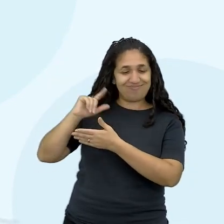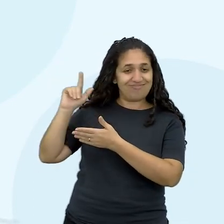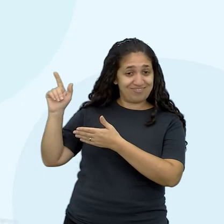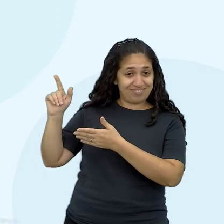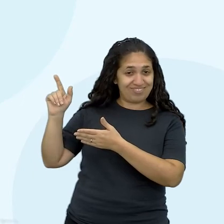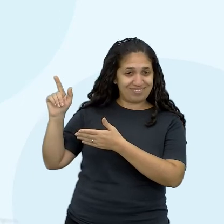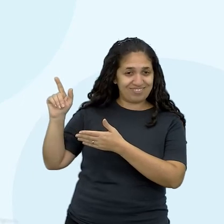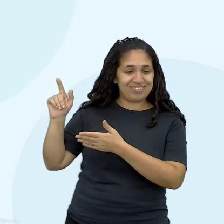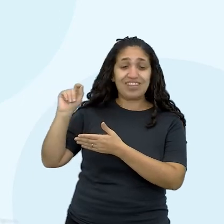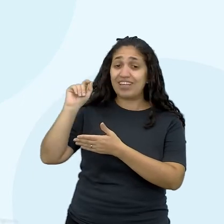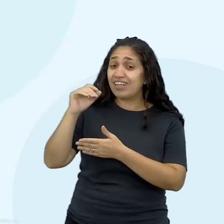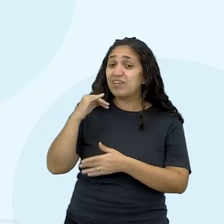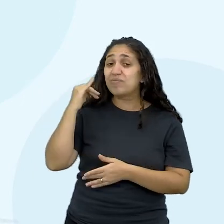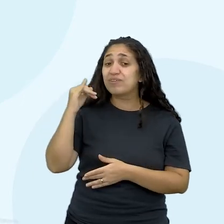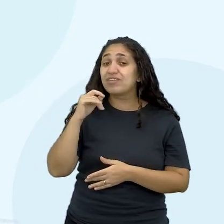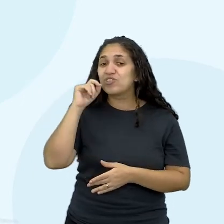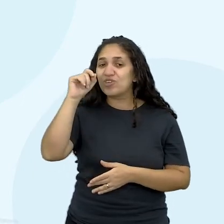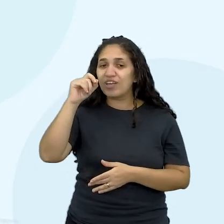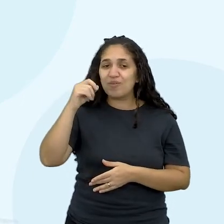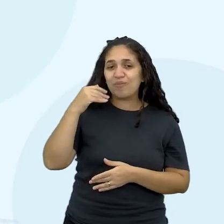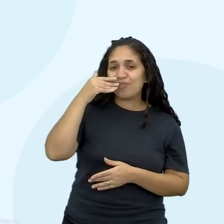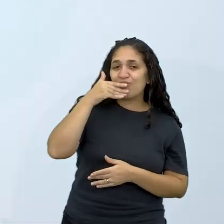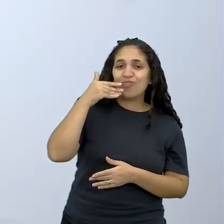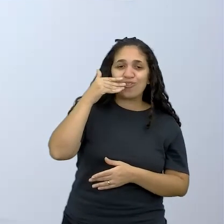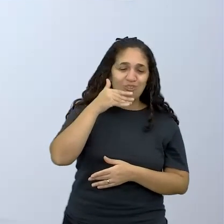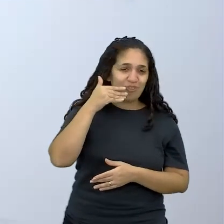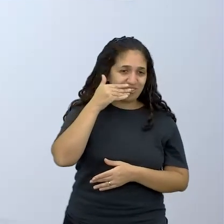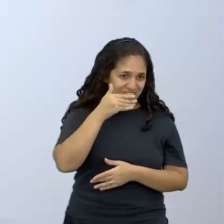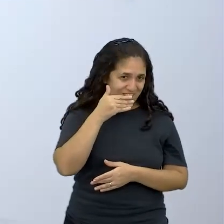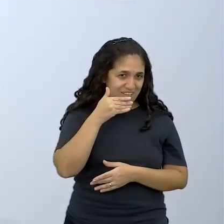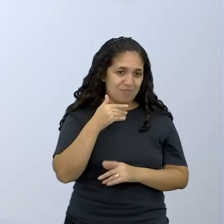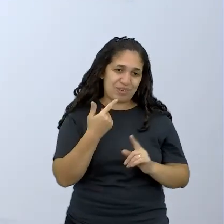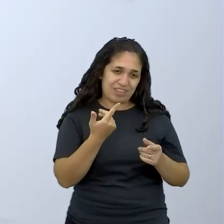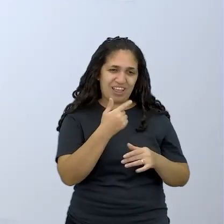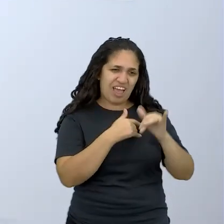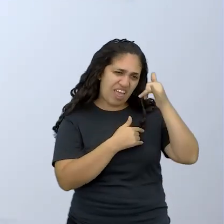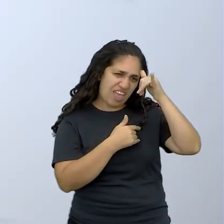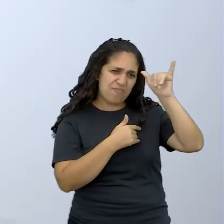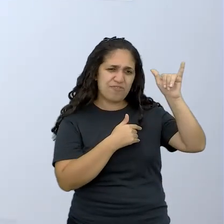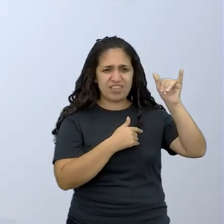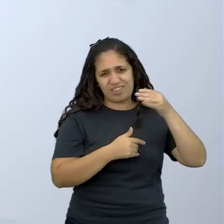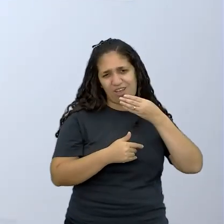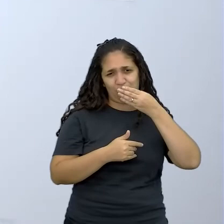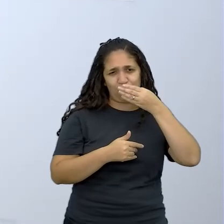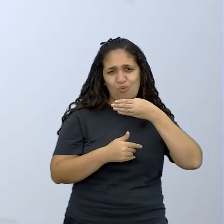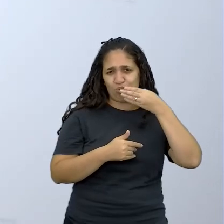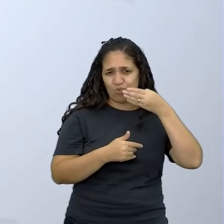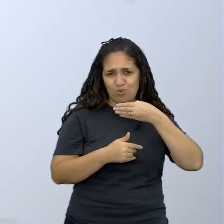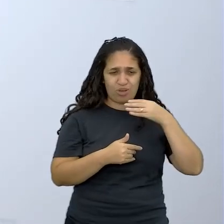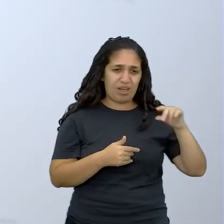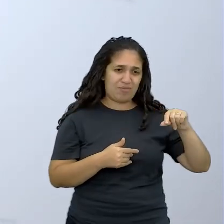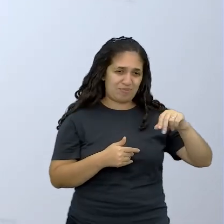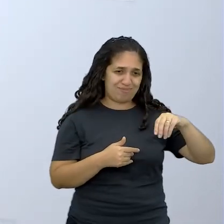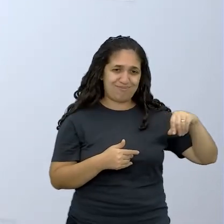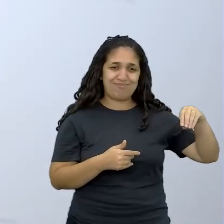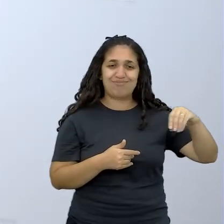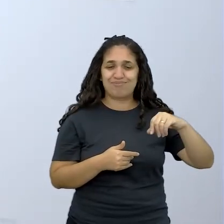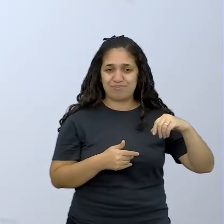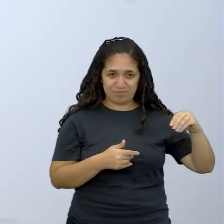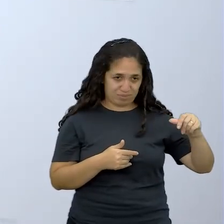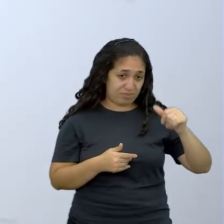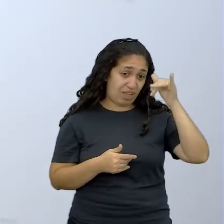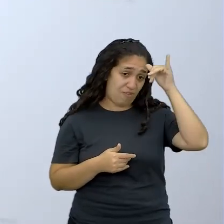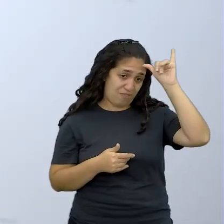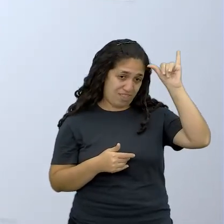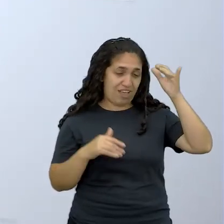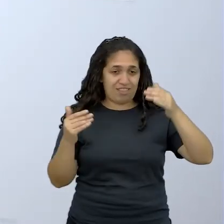mel vai ser um importante adoçante, né, para você não utilizar aí, por exemplo, o açúcar refinado, você pode utilizar